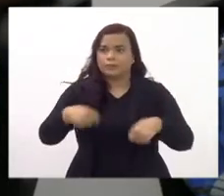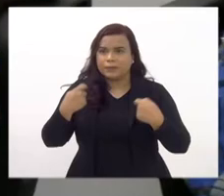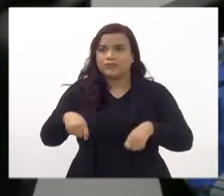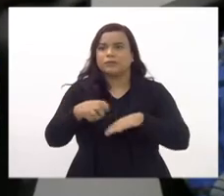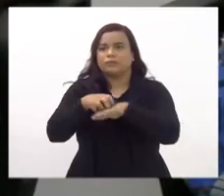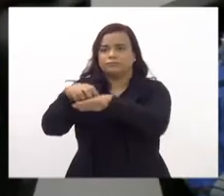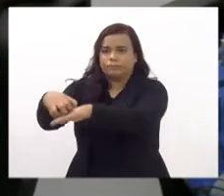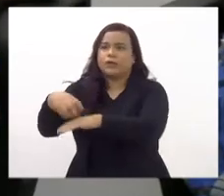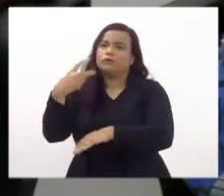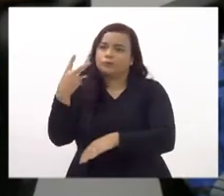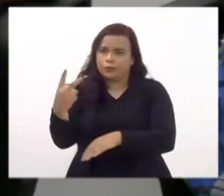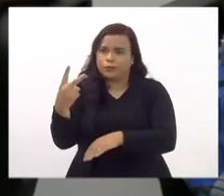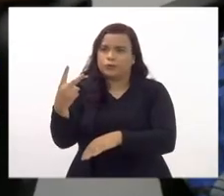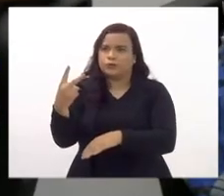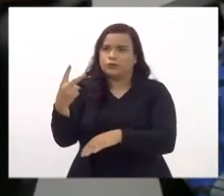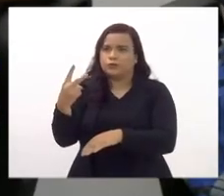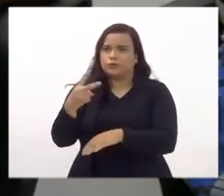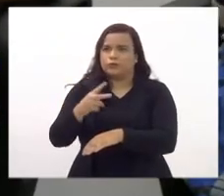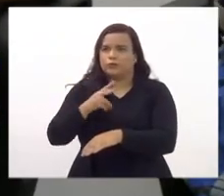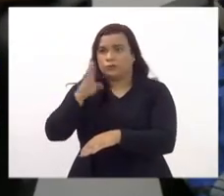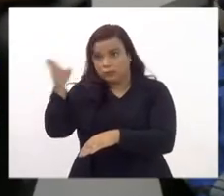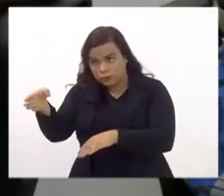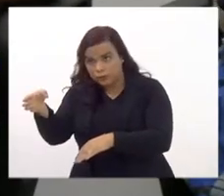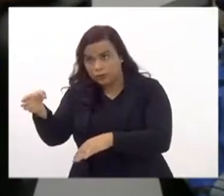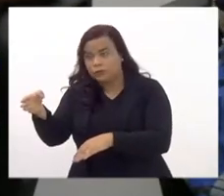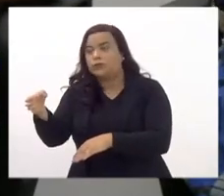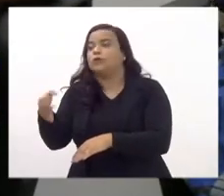duas condições para ir, duas condições para voltar.